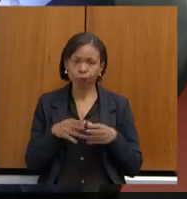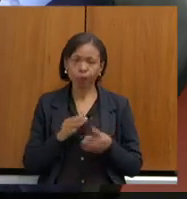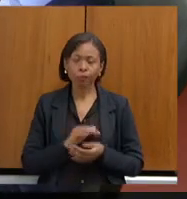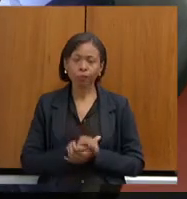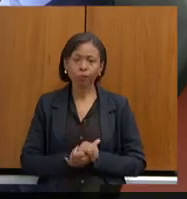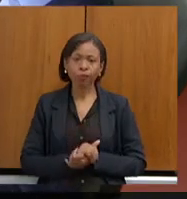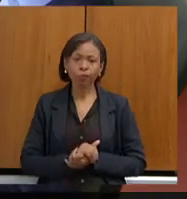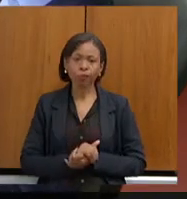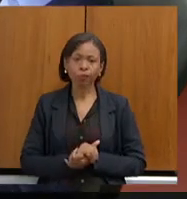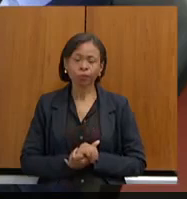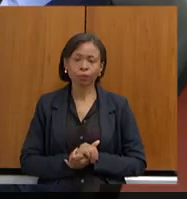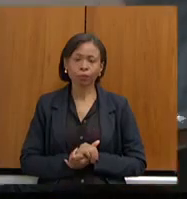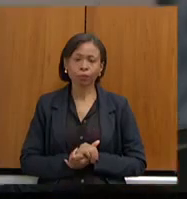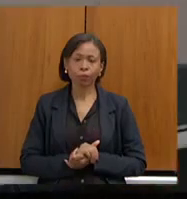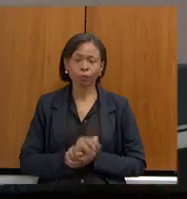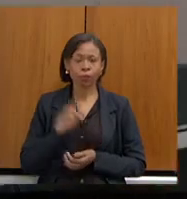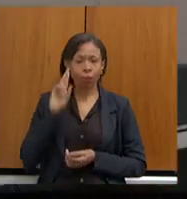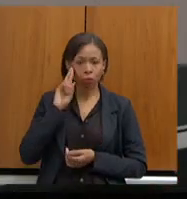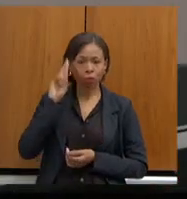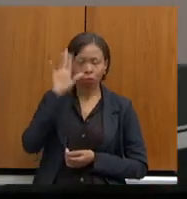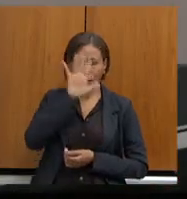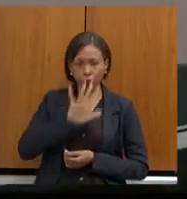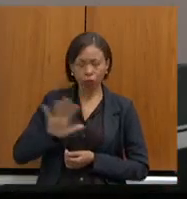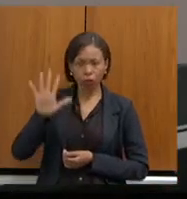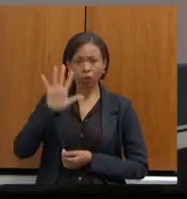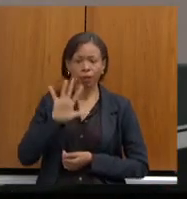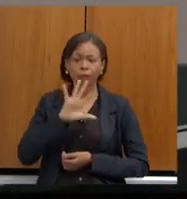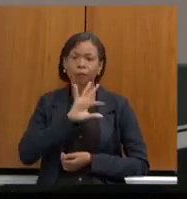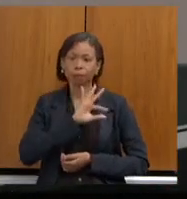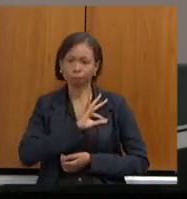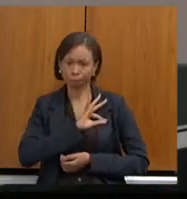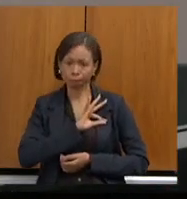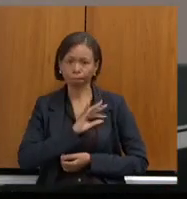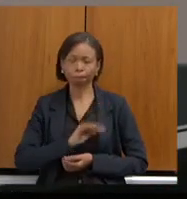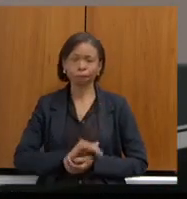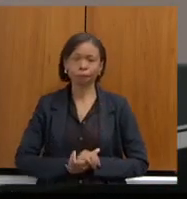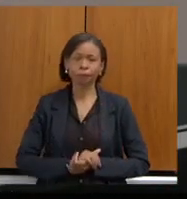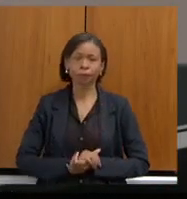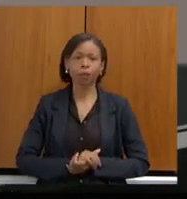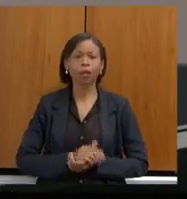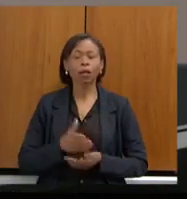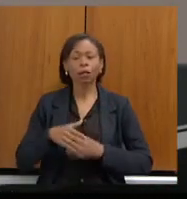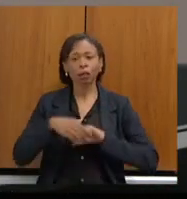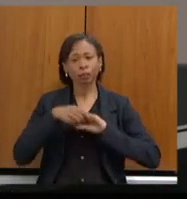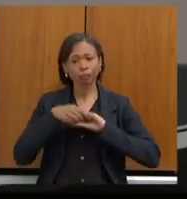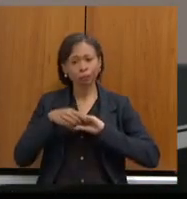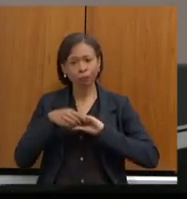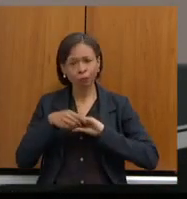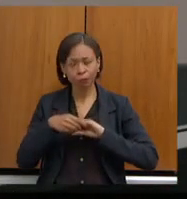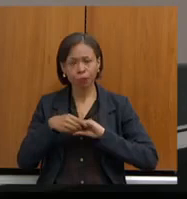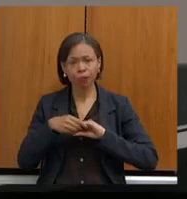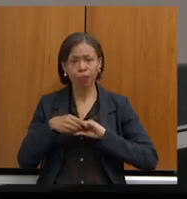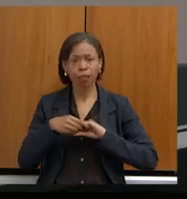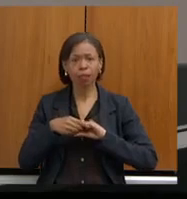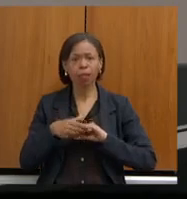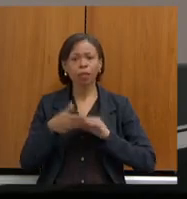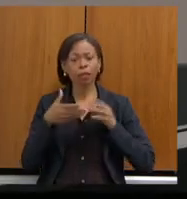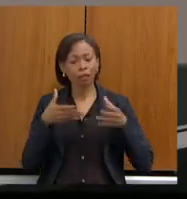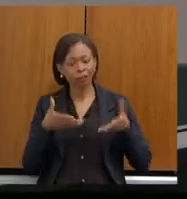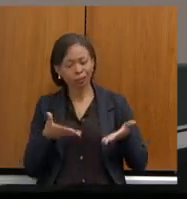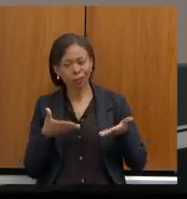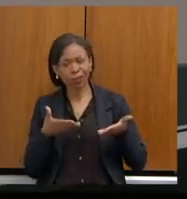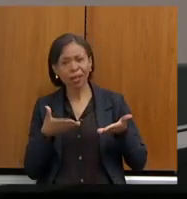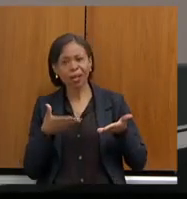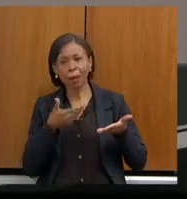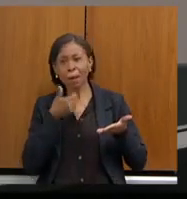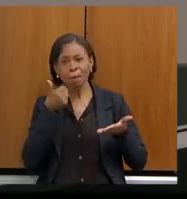o carro Coronel Rodrigo comandante-geral da Polícia Militar quero cumprimentar aqui a melhor polícia militar do